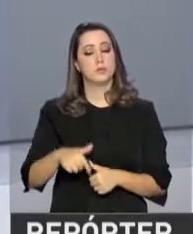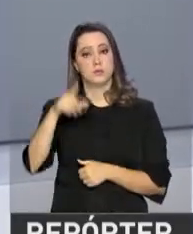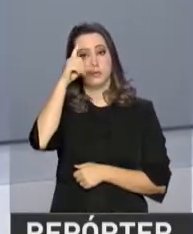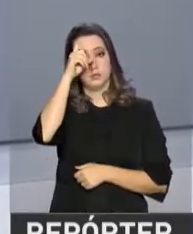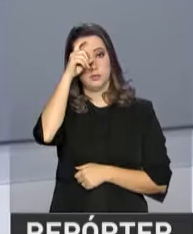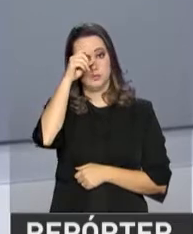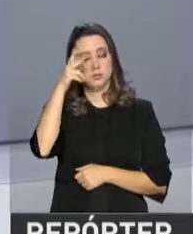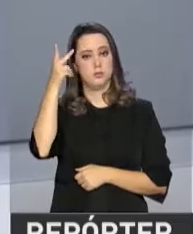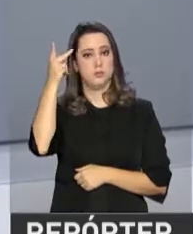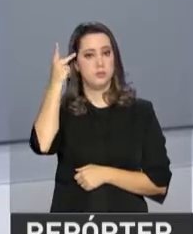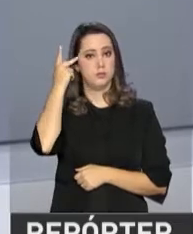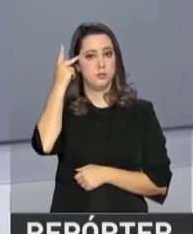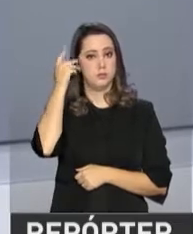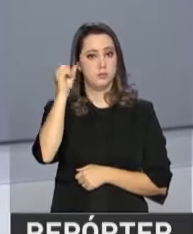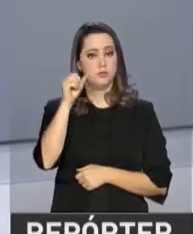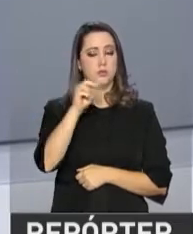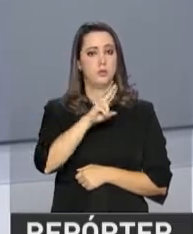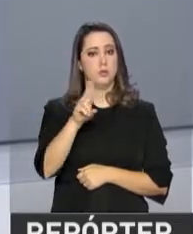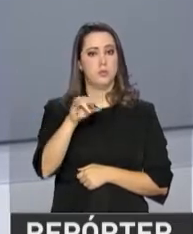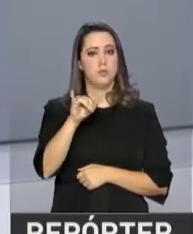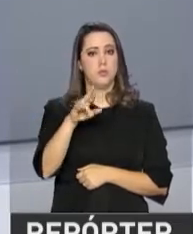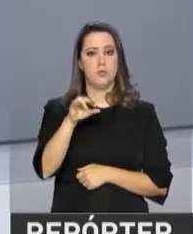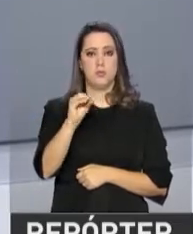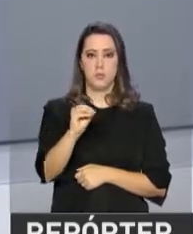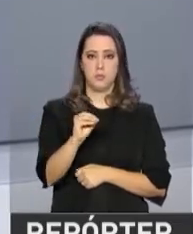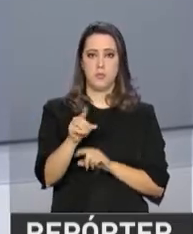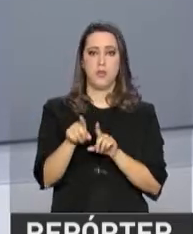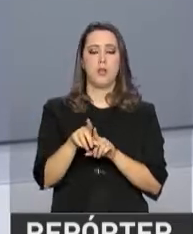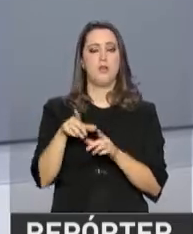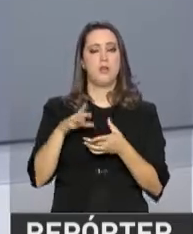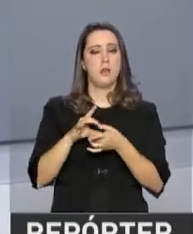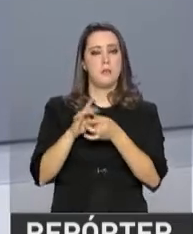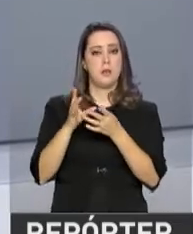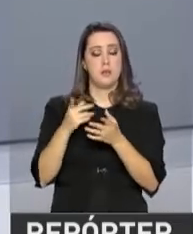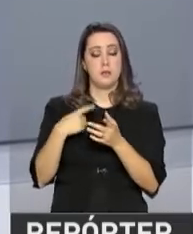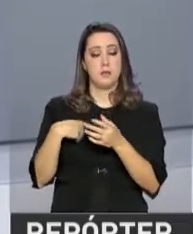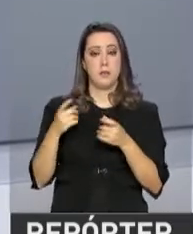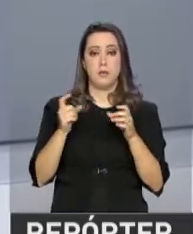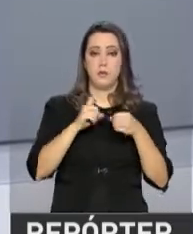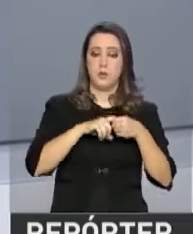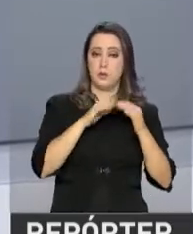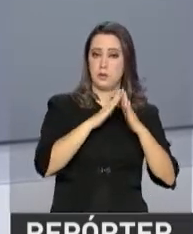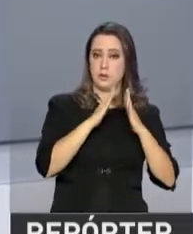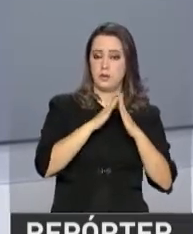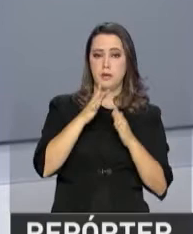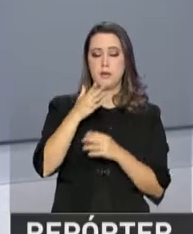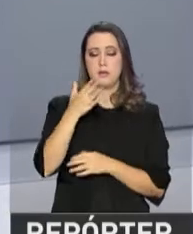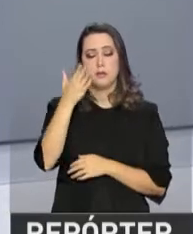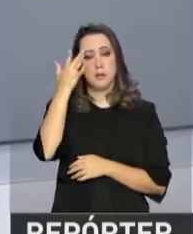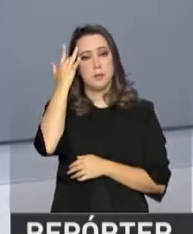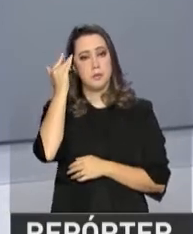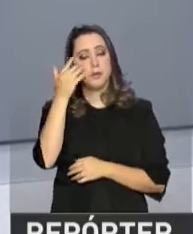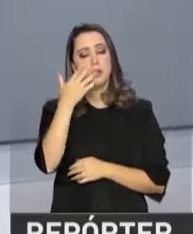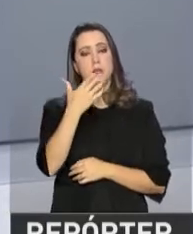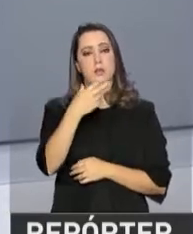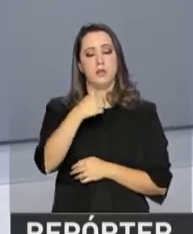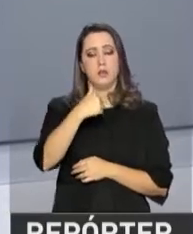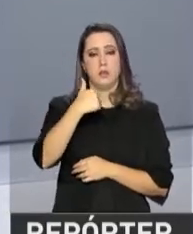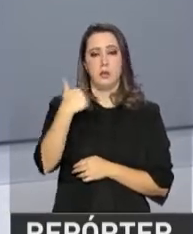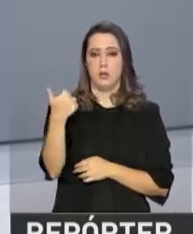internado no hospital sírio libanês em são paulo tem alta prevista para amanhã por volta do meio dia e deve voltar a brasília